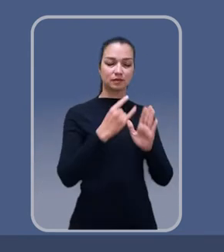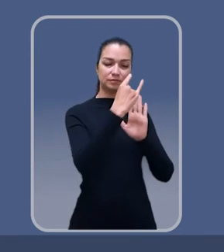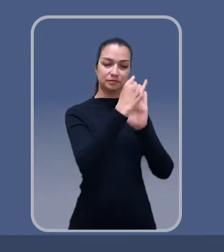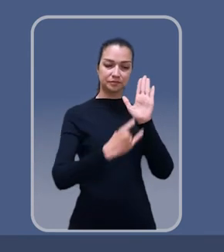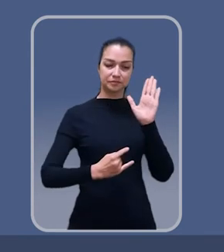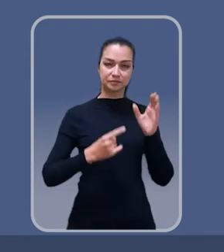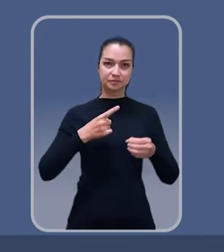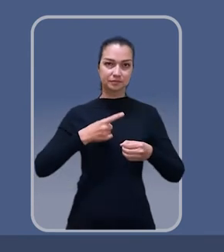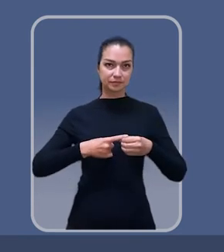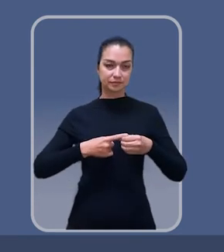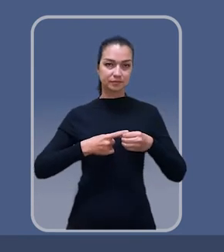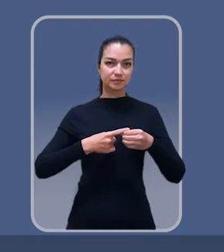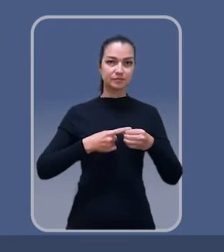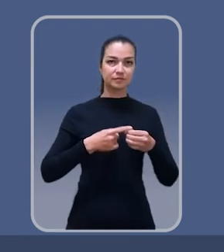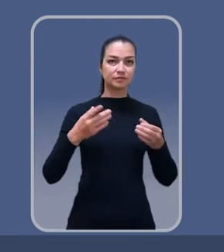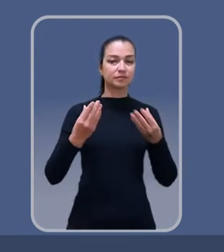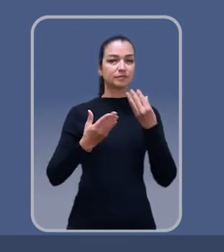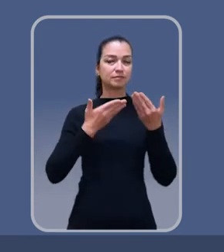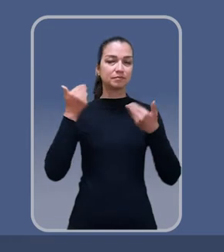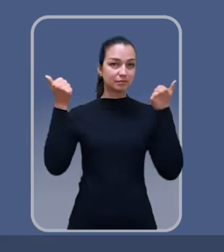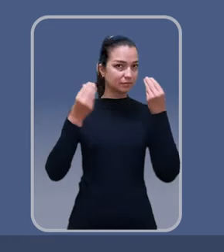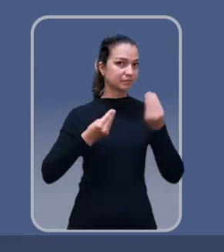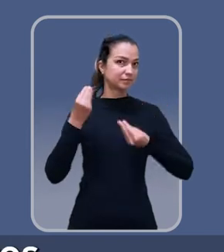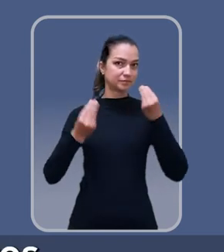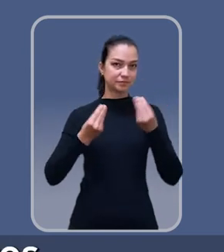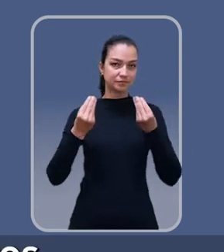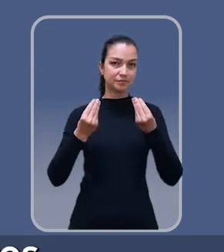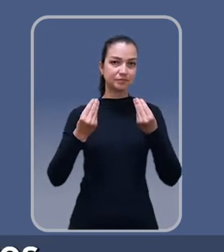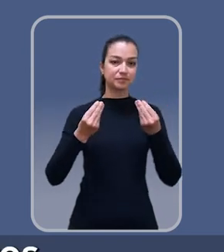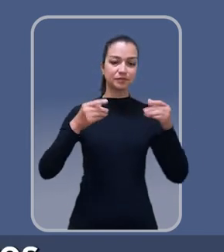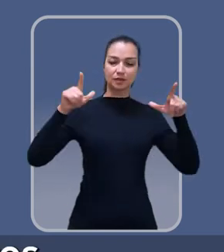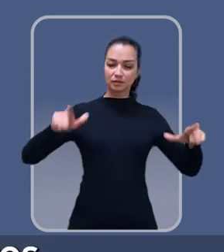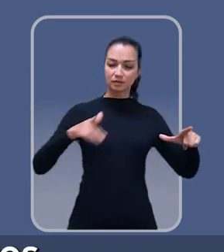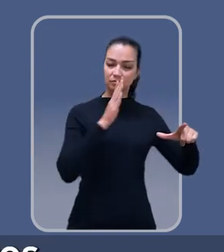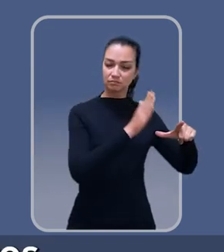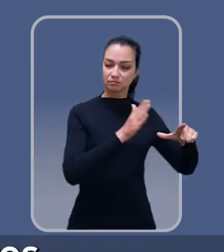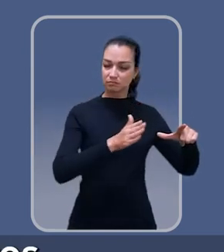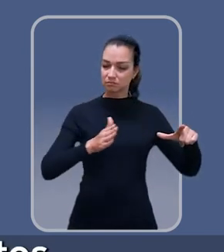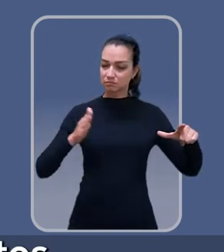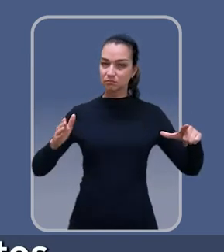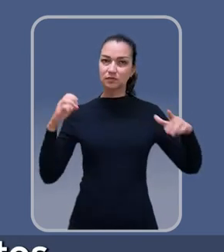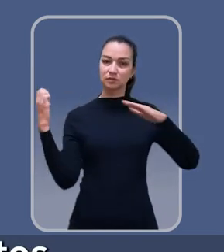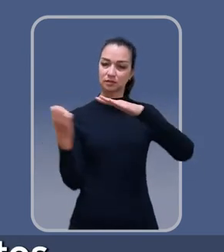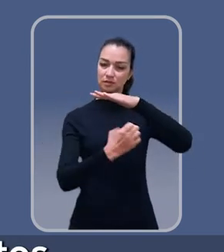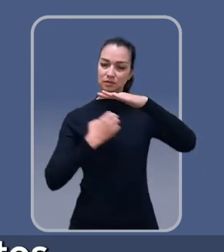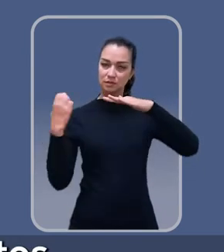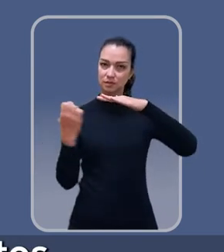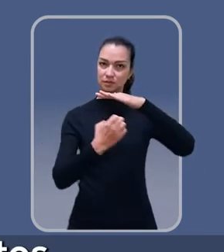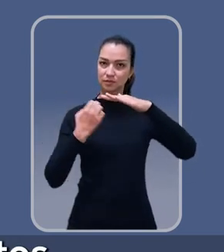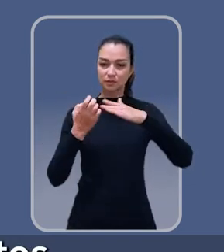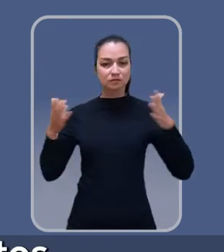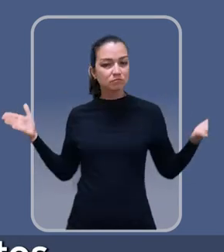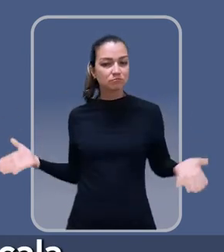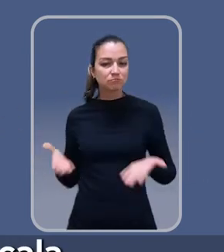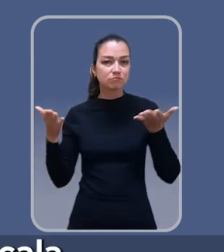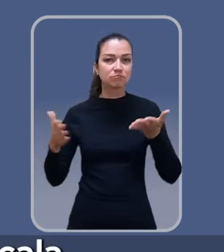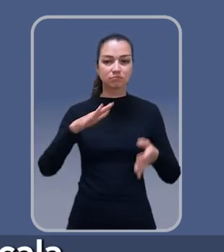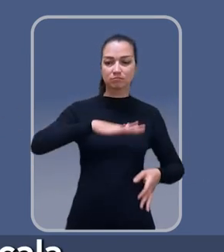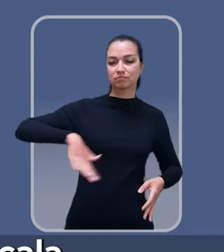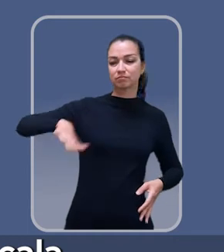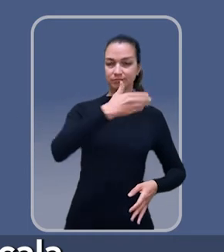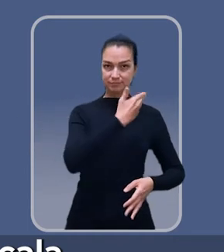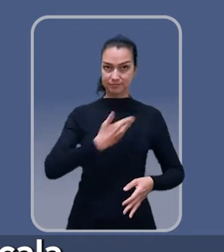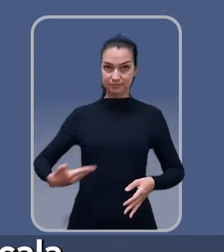Uma das melhorias possíveis do plano diretor é a promoção dos espaços públicos quando derivado de parcelamentos ou